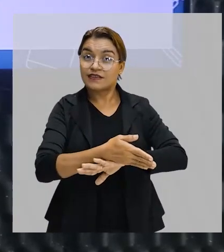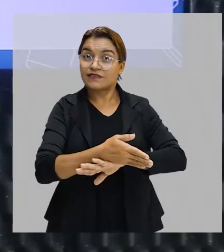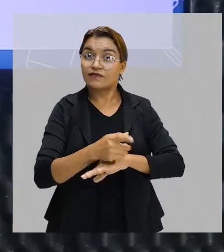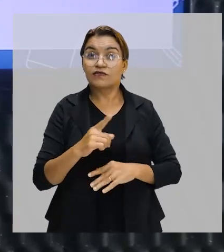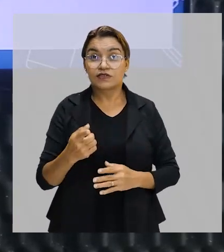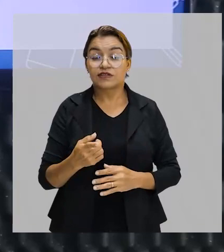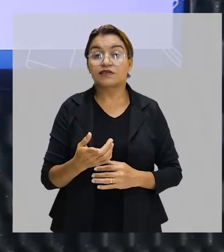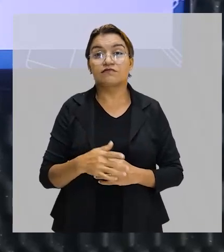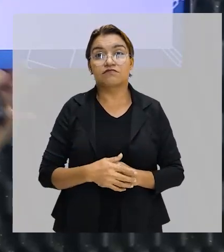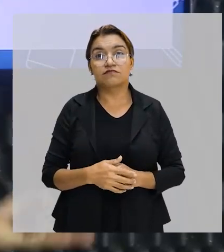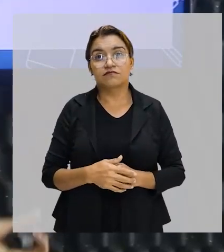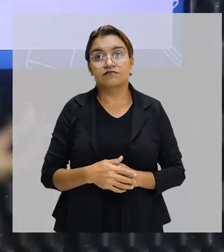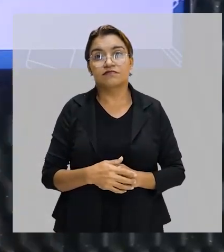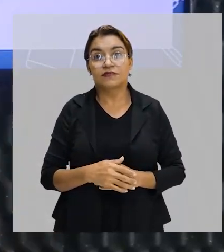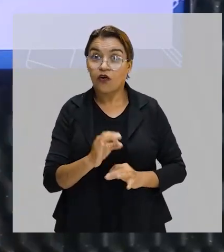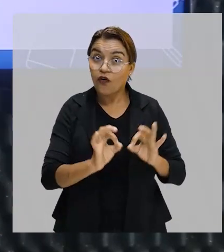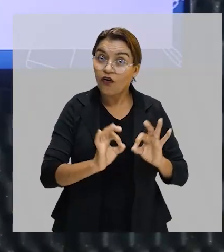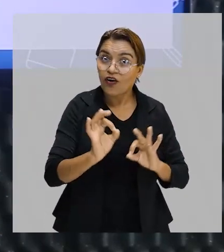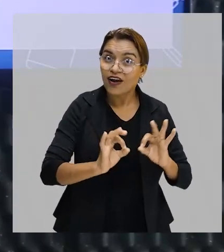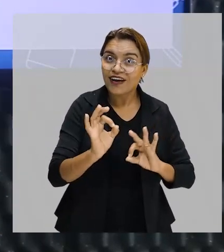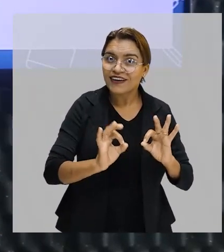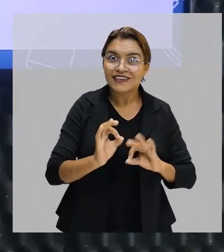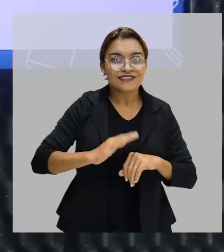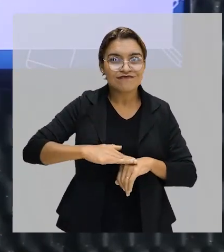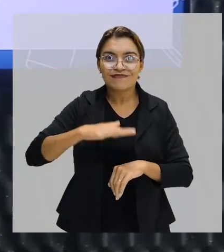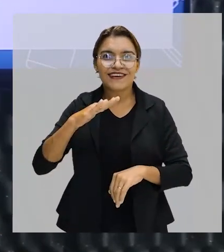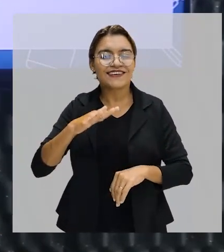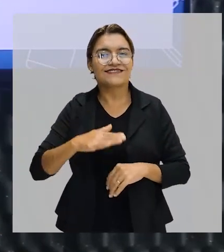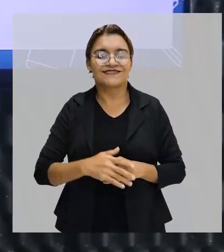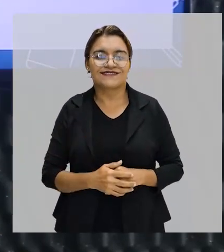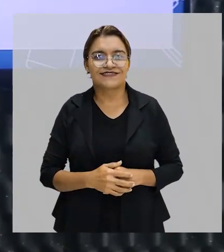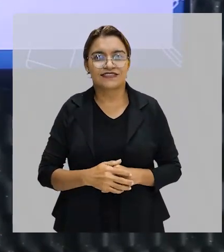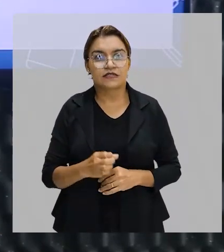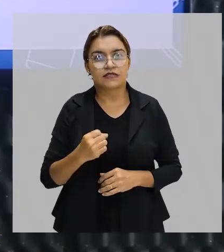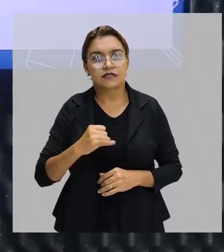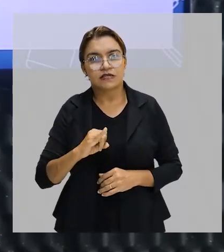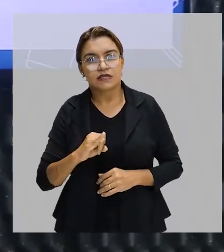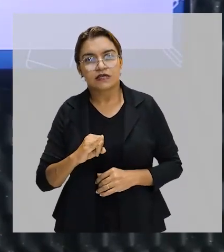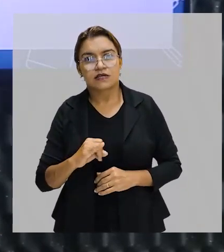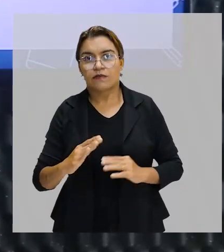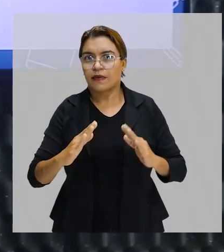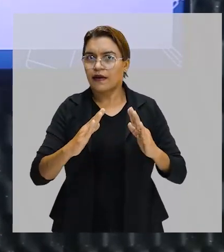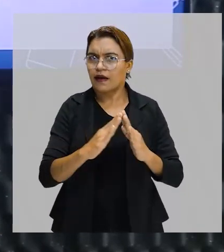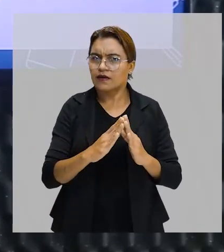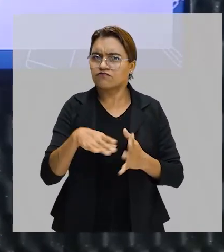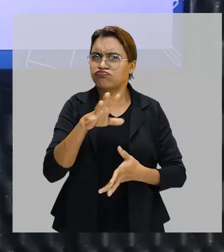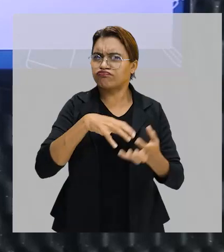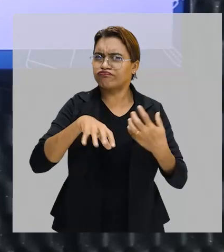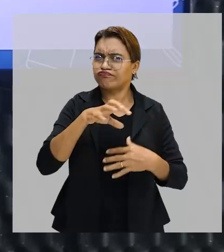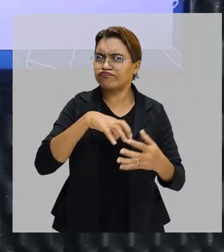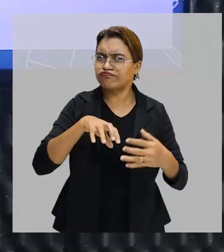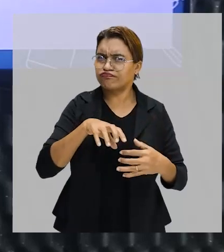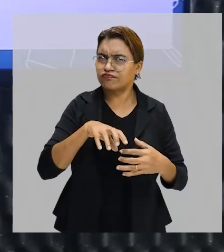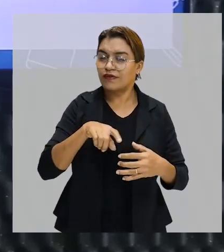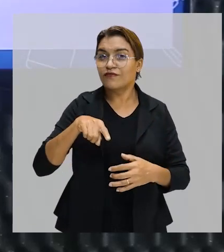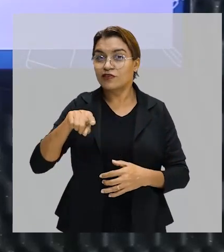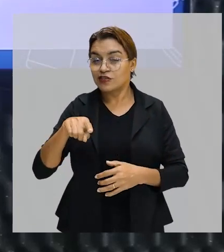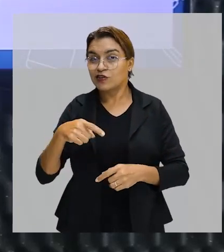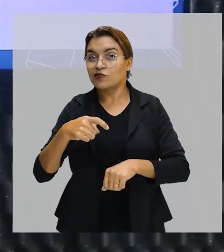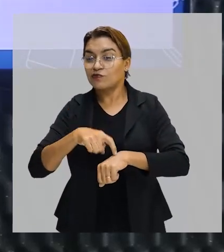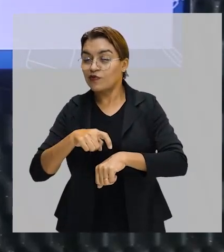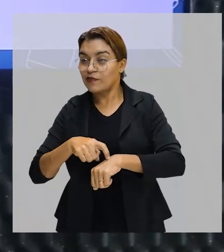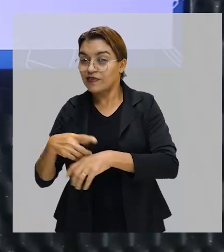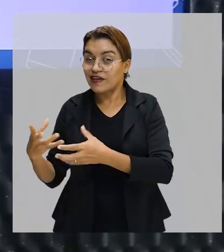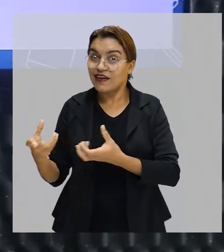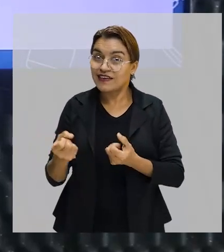receber, ela fica mais arrumada do que ela já é. E se é uma casa que não costuma ficar arrumada, para receber alguém, ela vai ficar